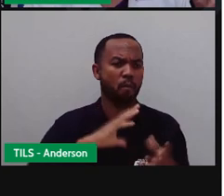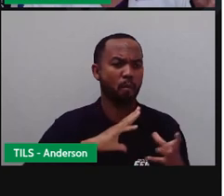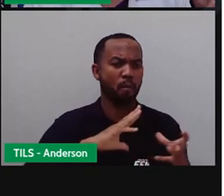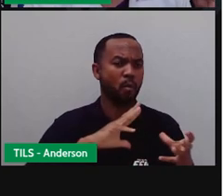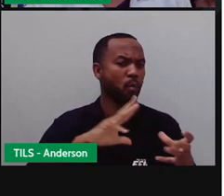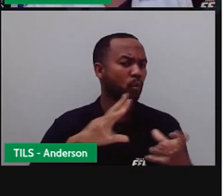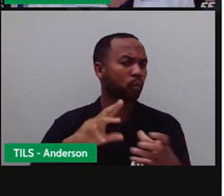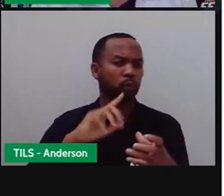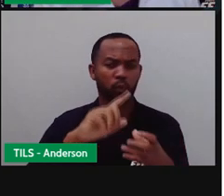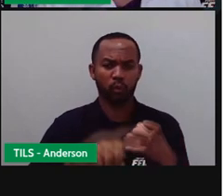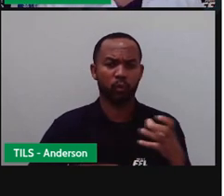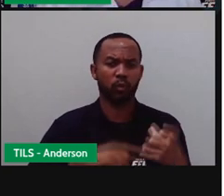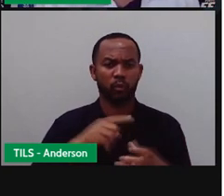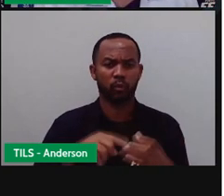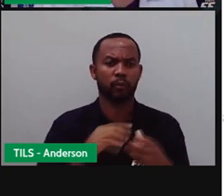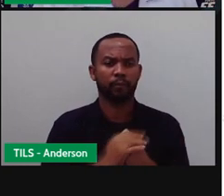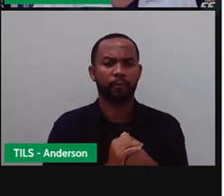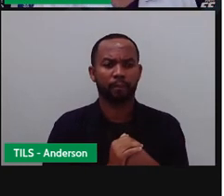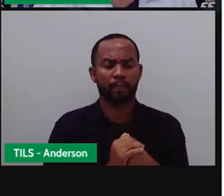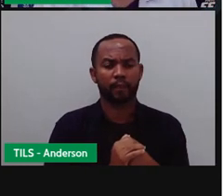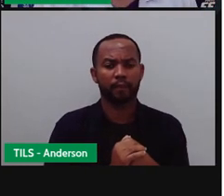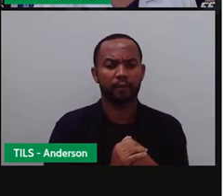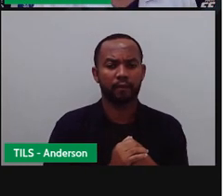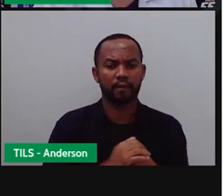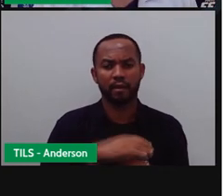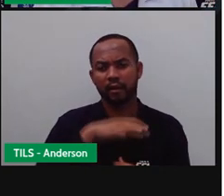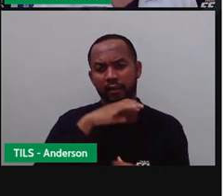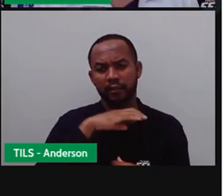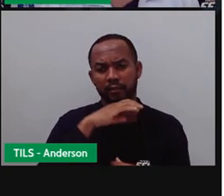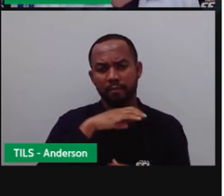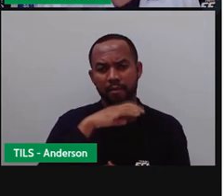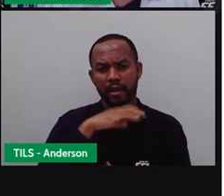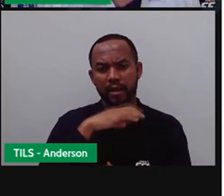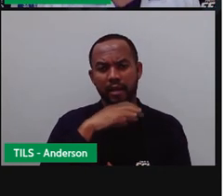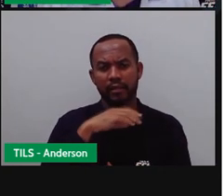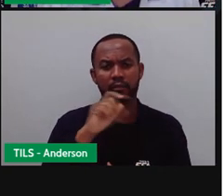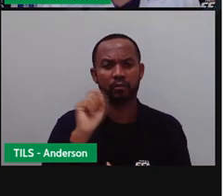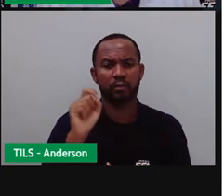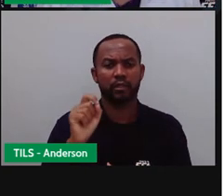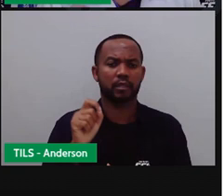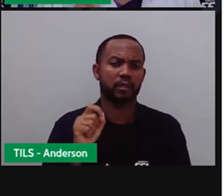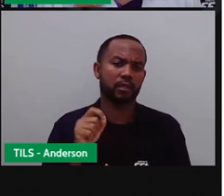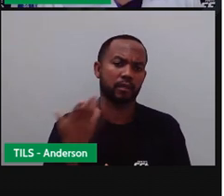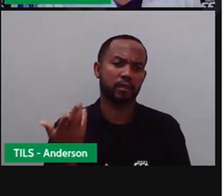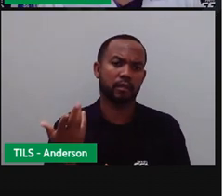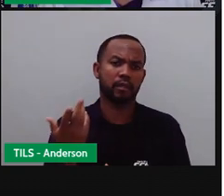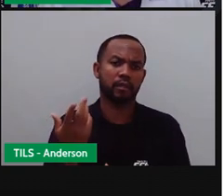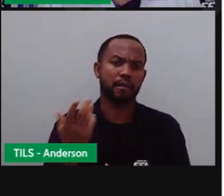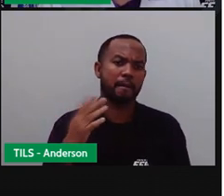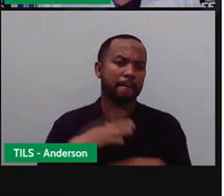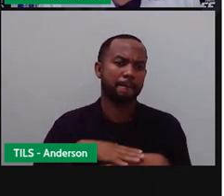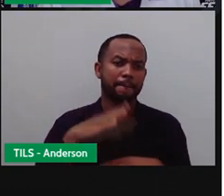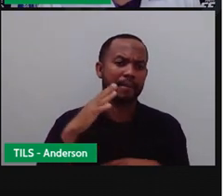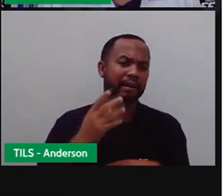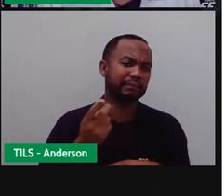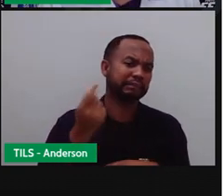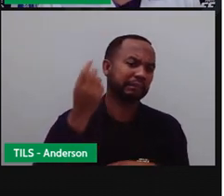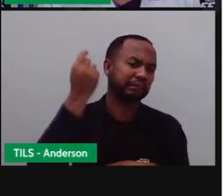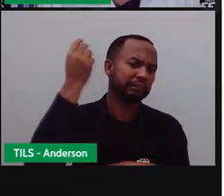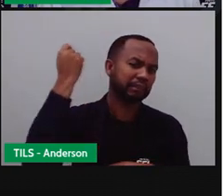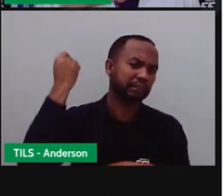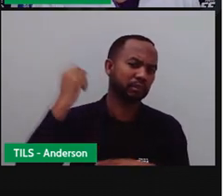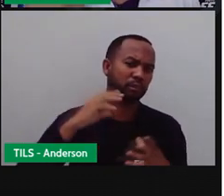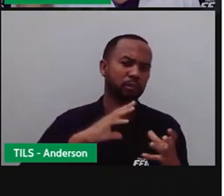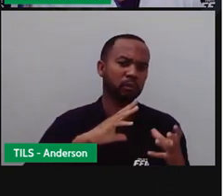planeta inteirinho. Bom, os invertebrados são considerados os animais mais antigos da Terra. Pois